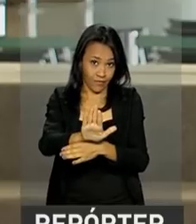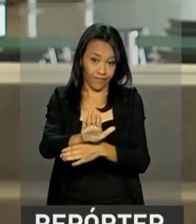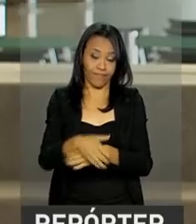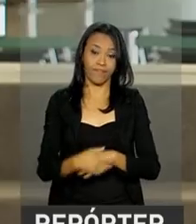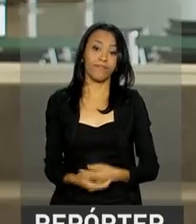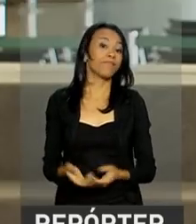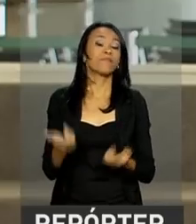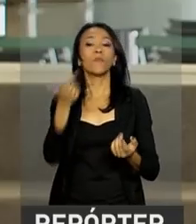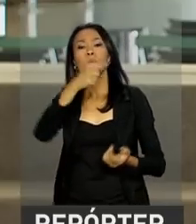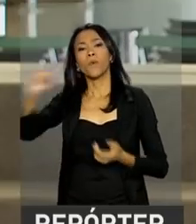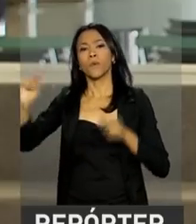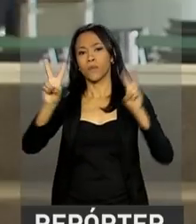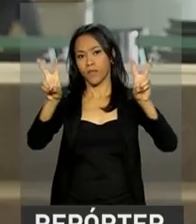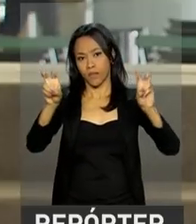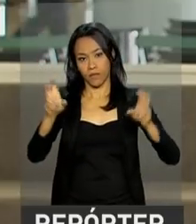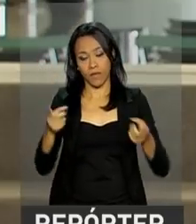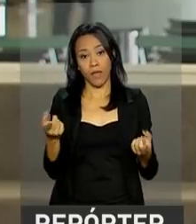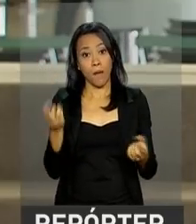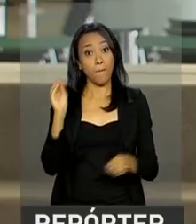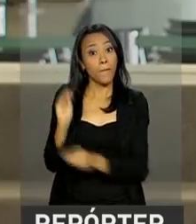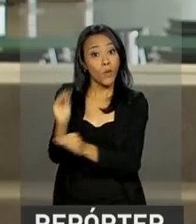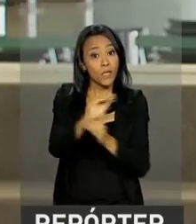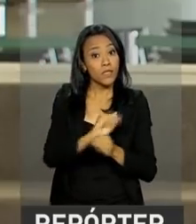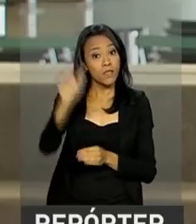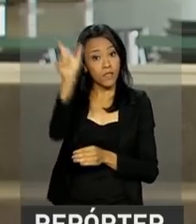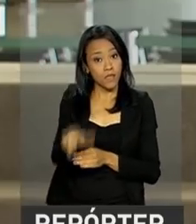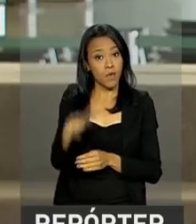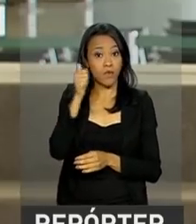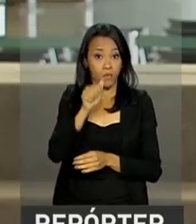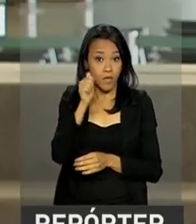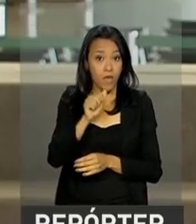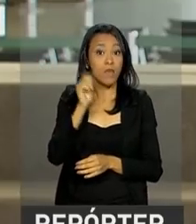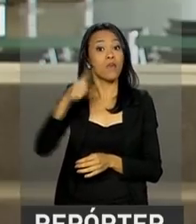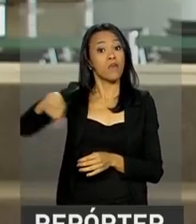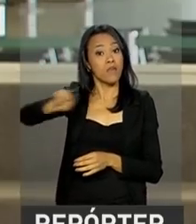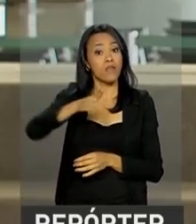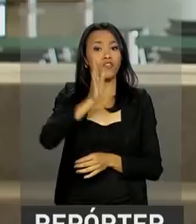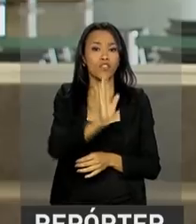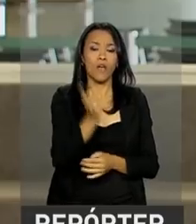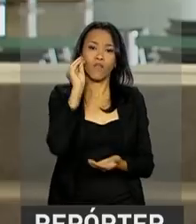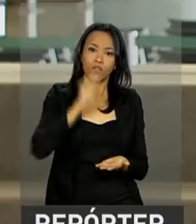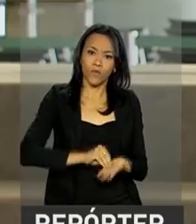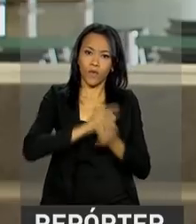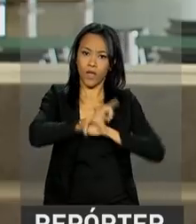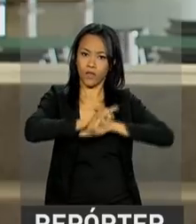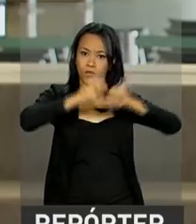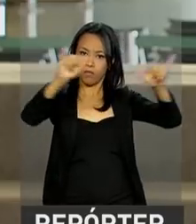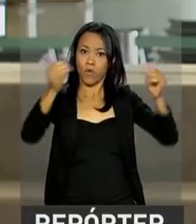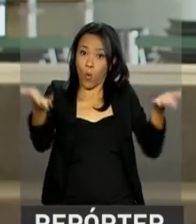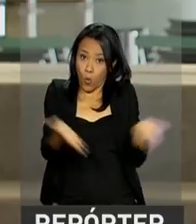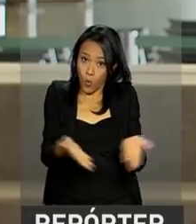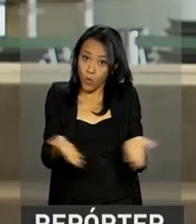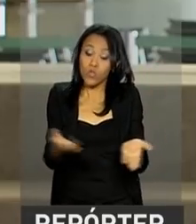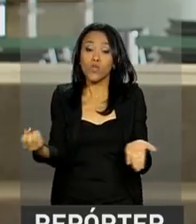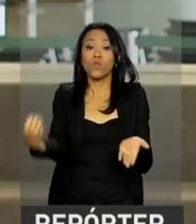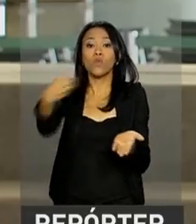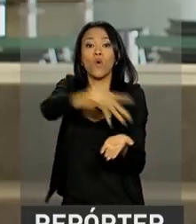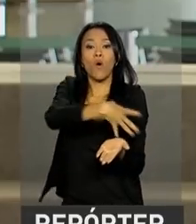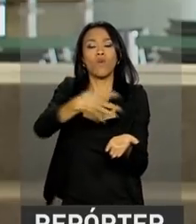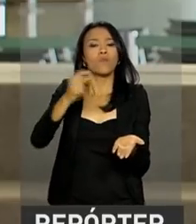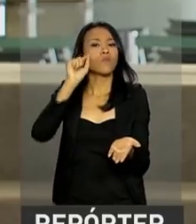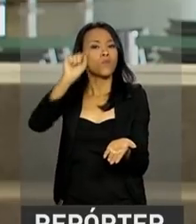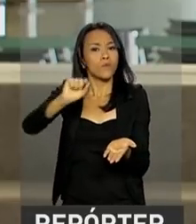falando agora sobre proteção às mulheres foi publicado no diário oficial da união de hoje novos artigos aprovados